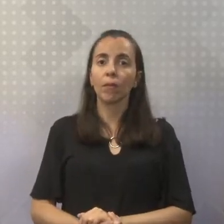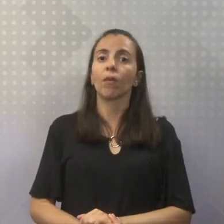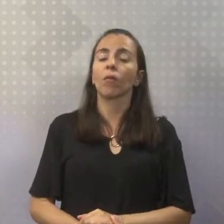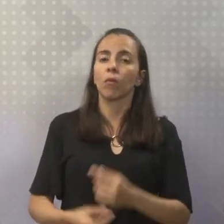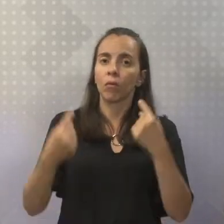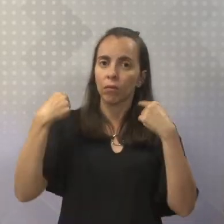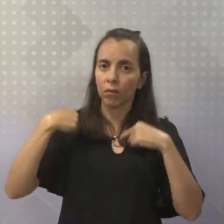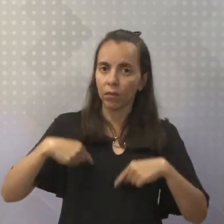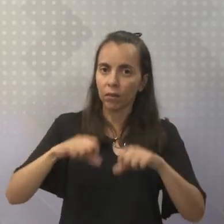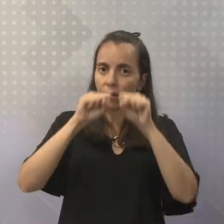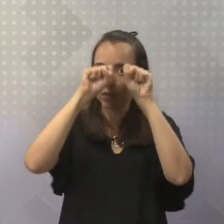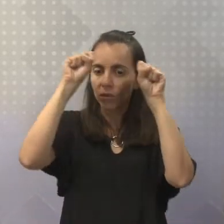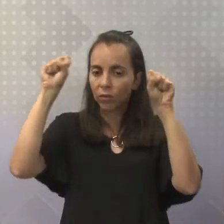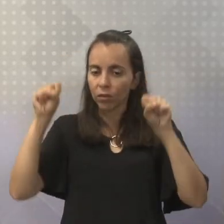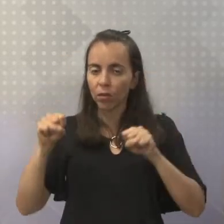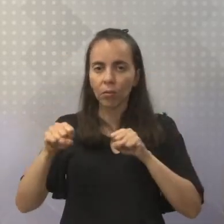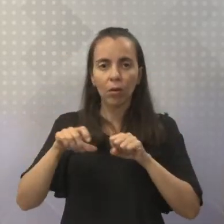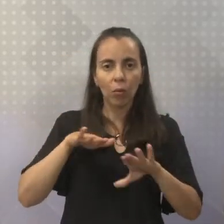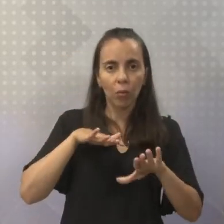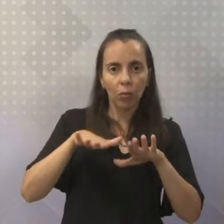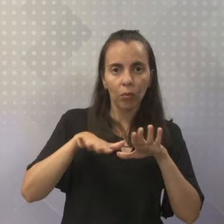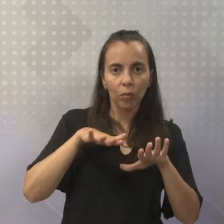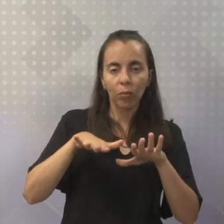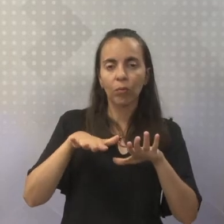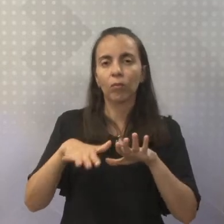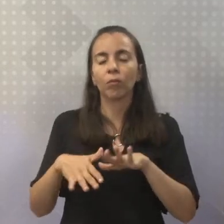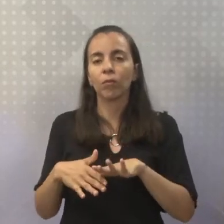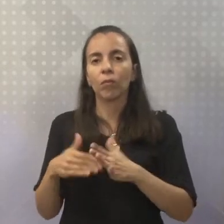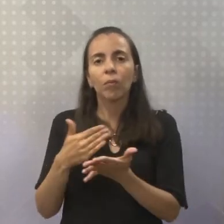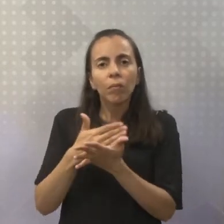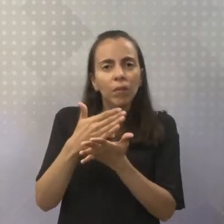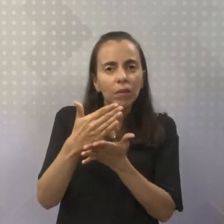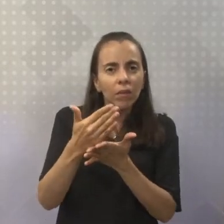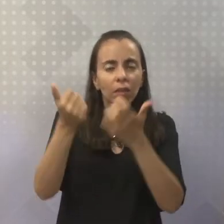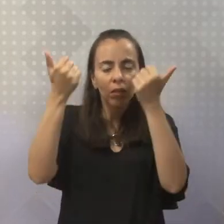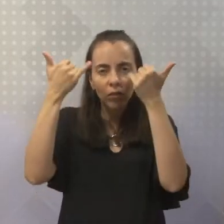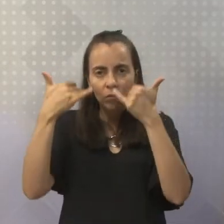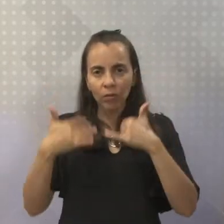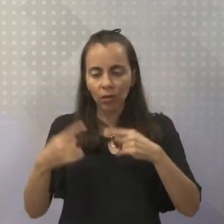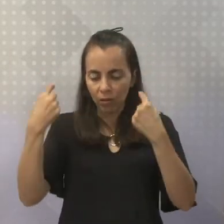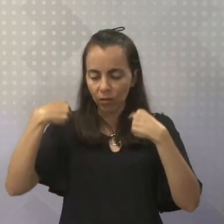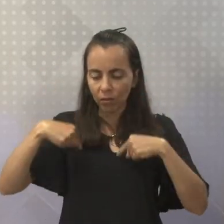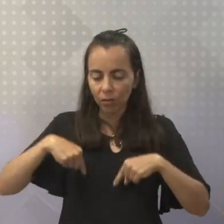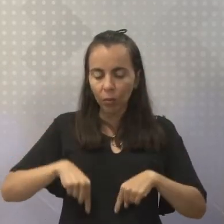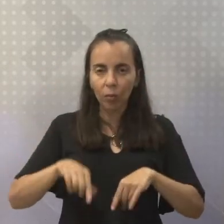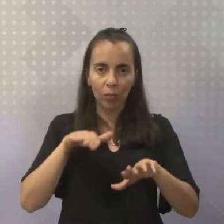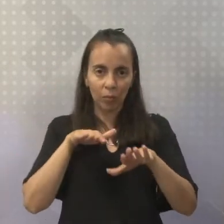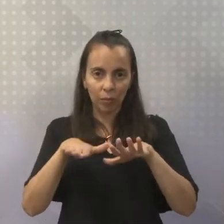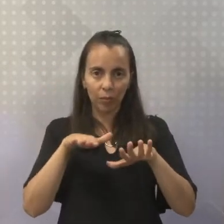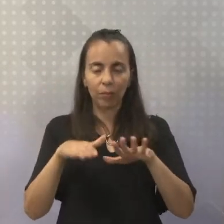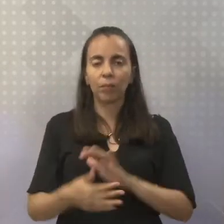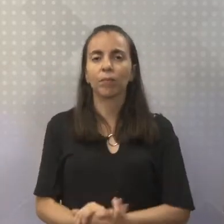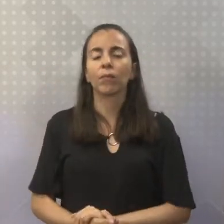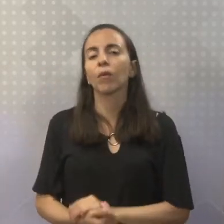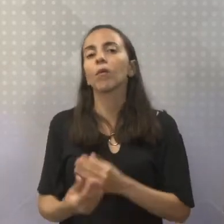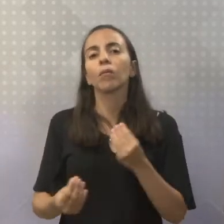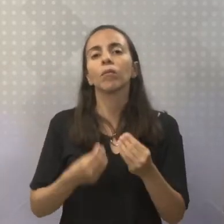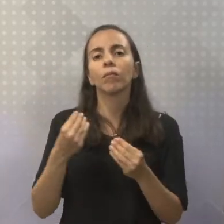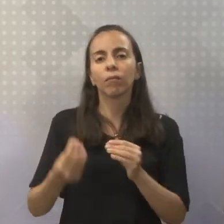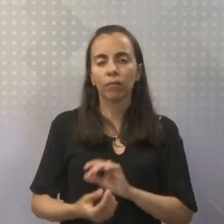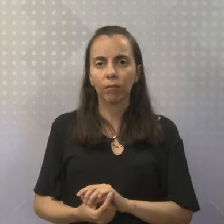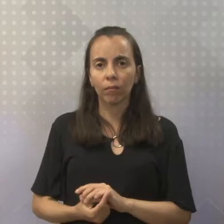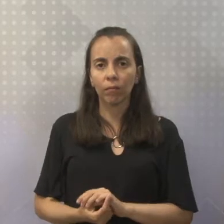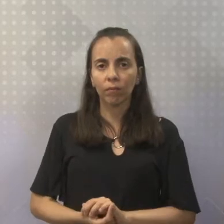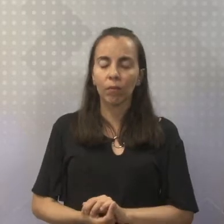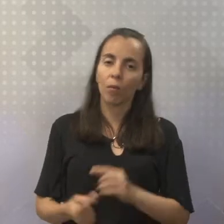sistema locomotor, a gente vai começar logo pelo sistema locomotor. O sistema locomotor é a combinação